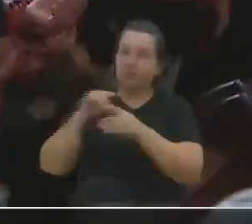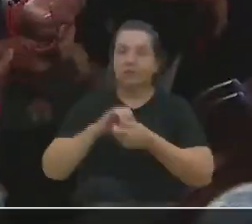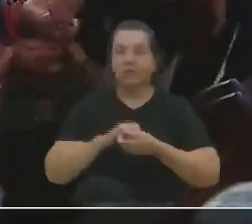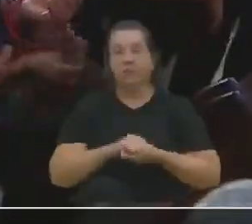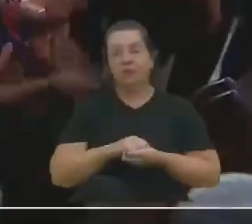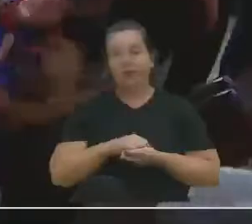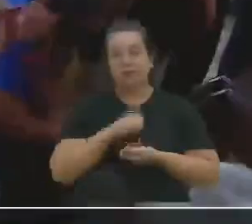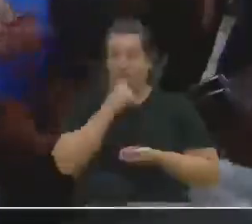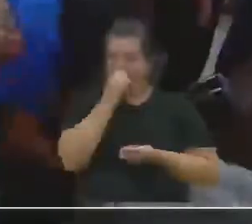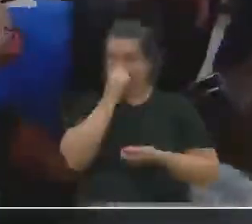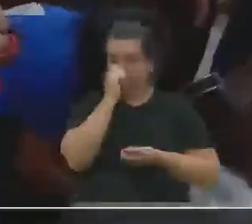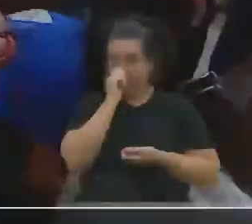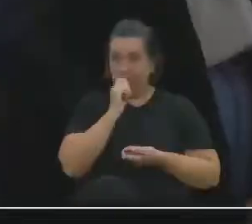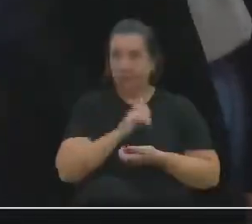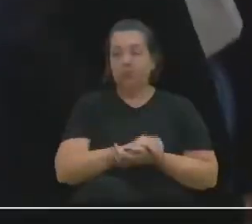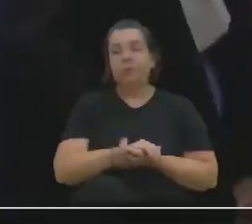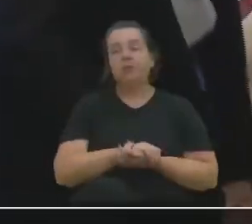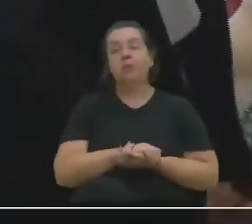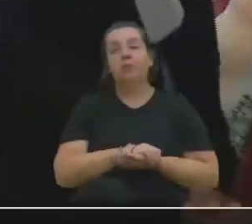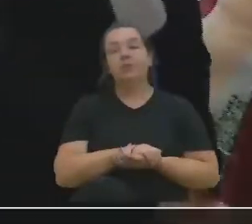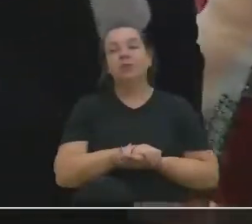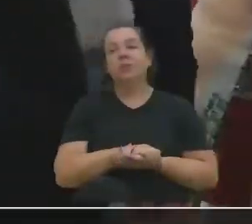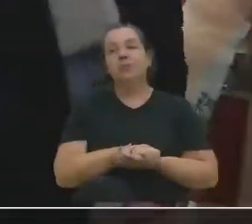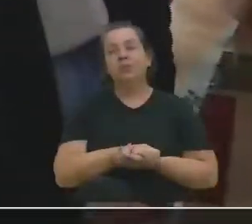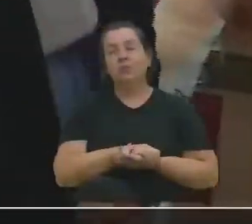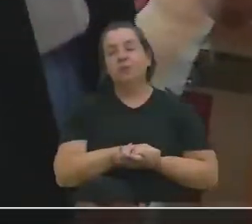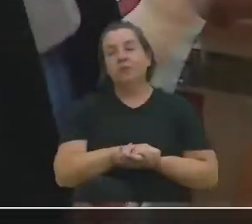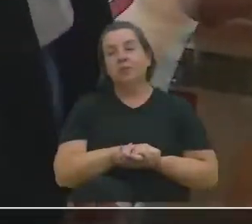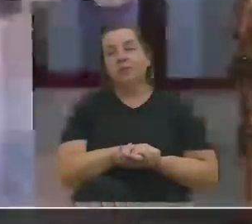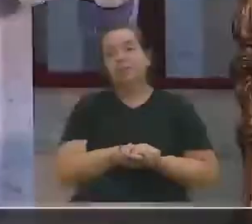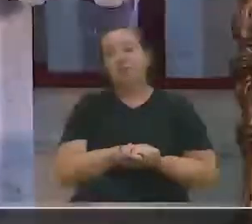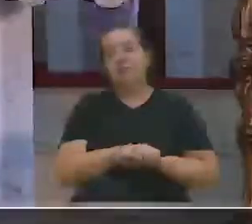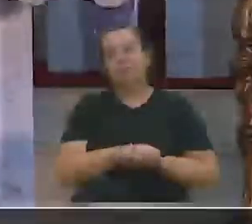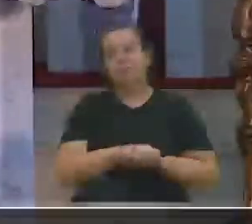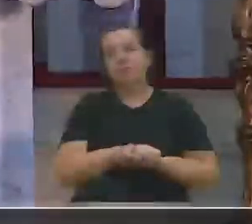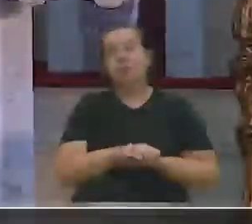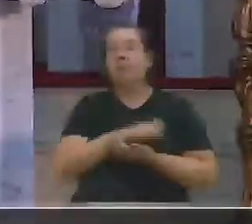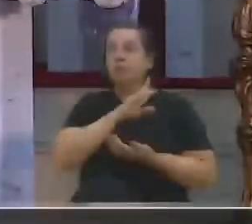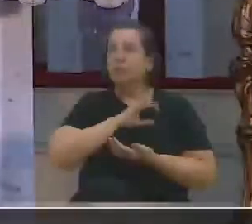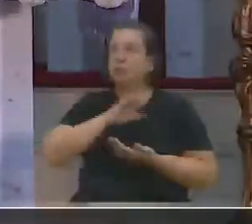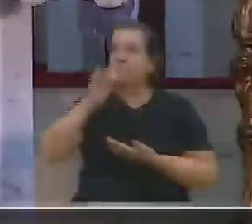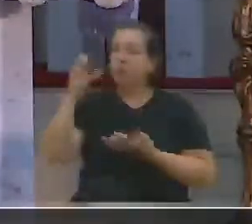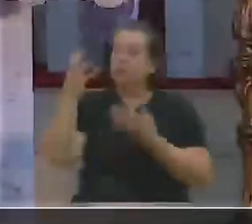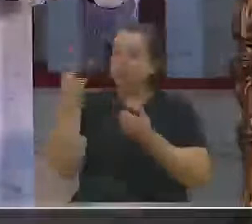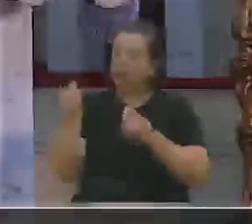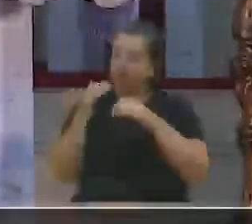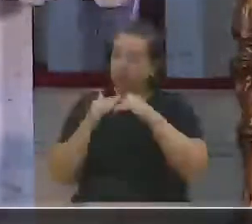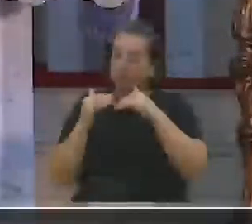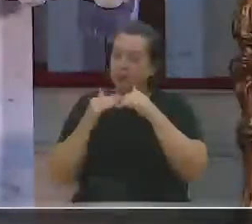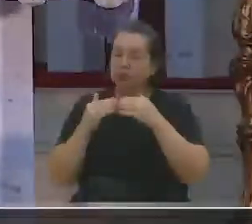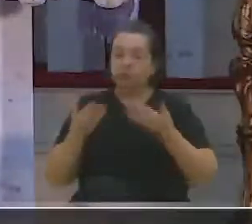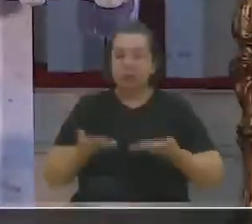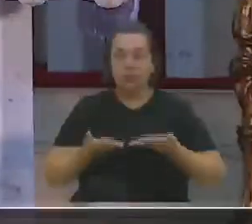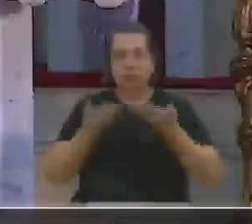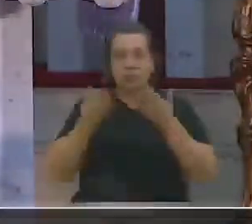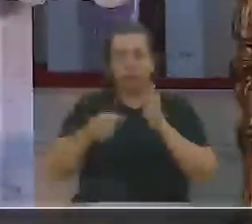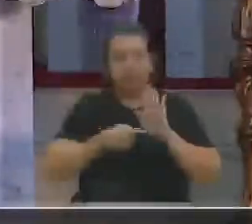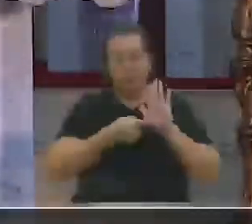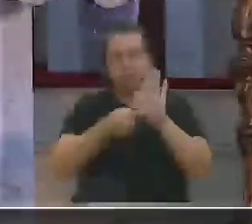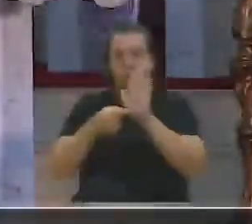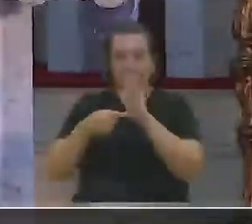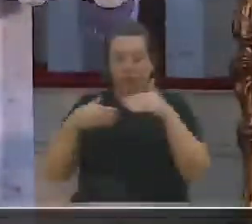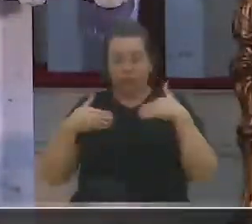o nosso bem e de toda a Santa Igreja. Acolhei, ó Deus, as oferendas que vos apresentamos